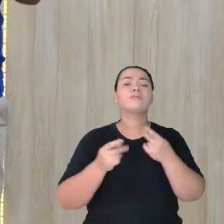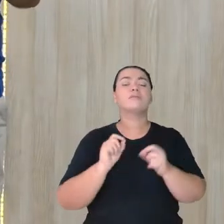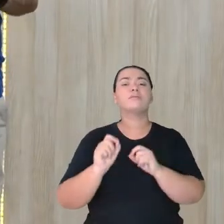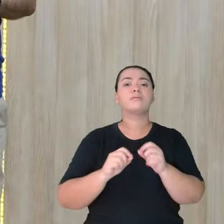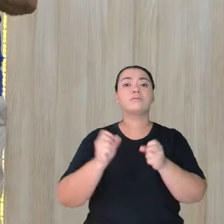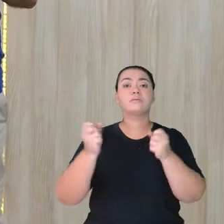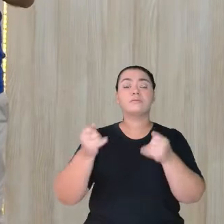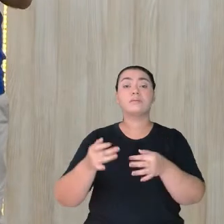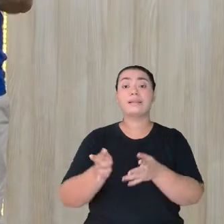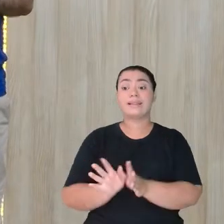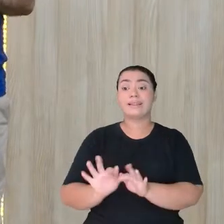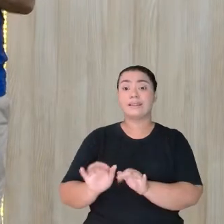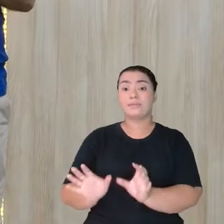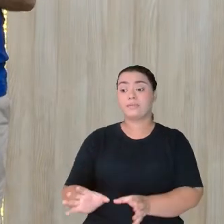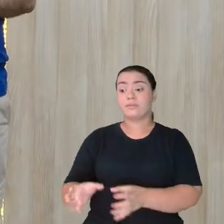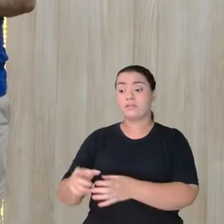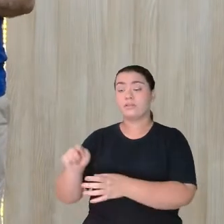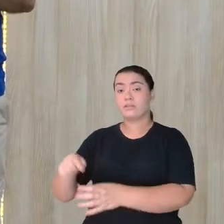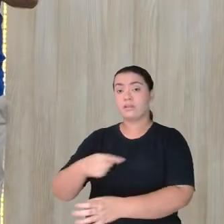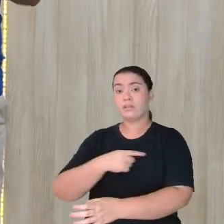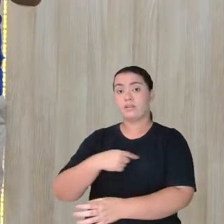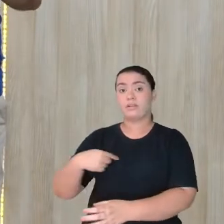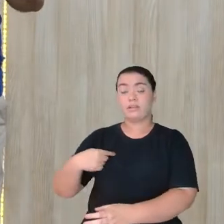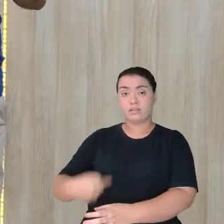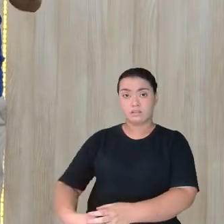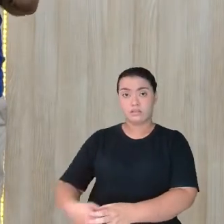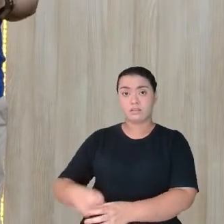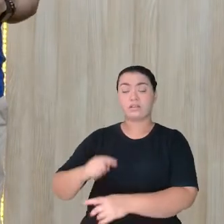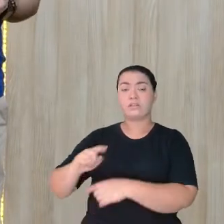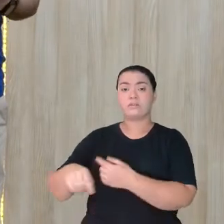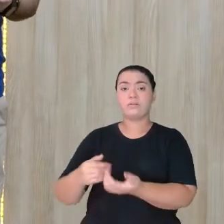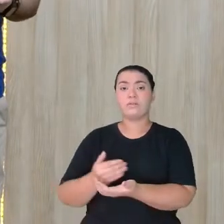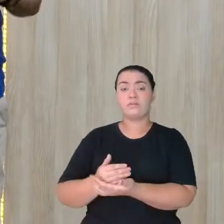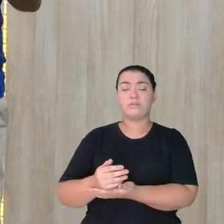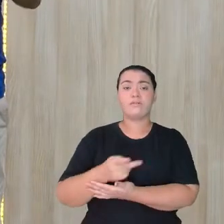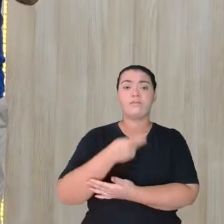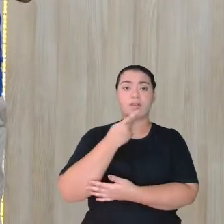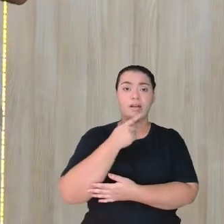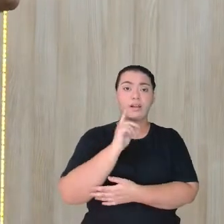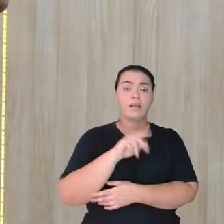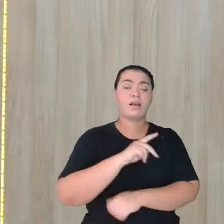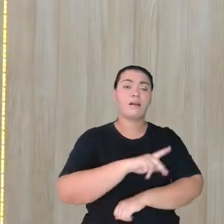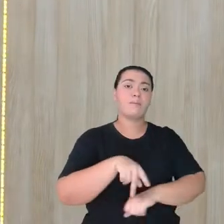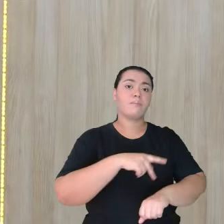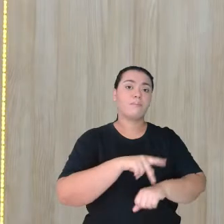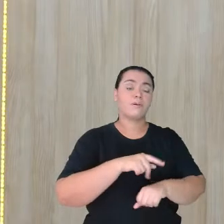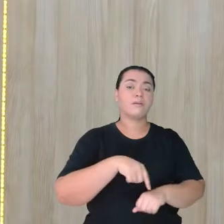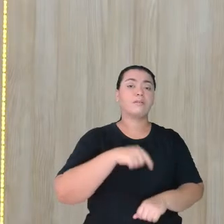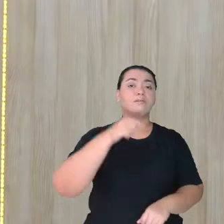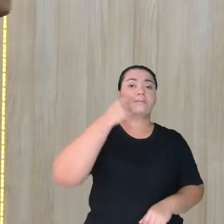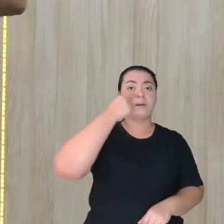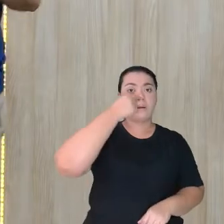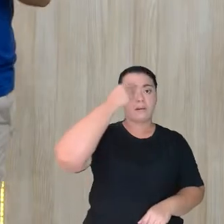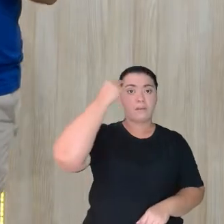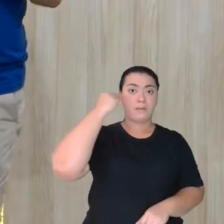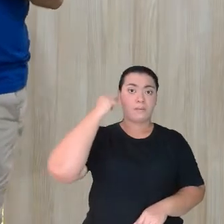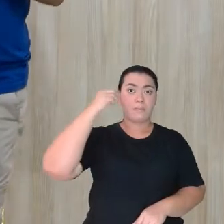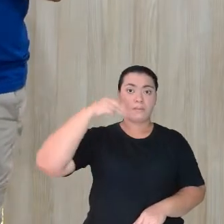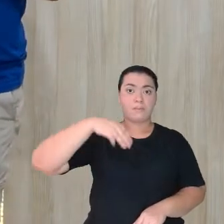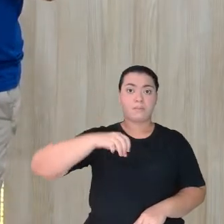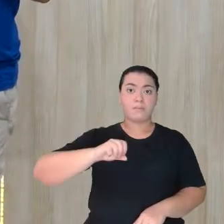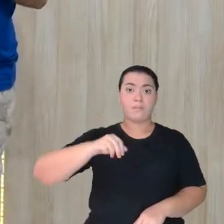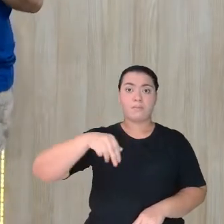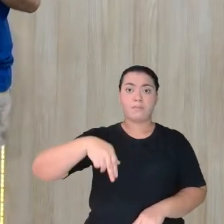ia terminar nessa parte sobre a China e começar a falar sobre a região da Mongólia. Então, a gente tem